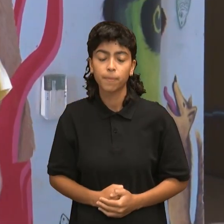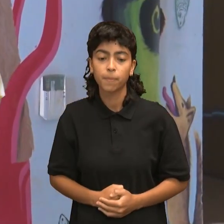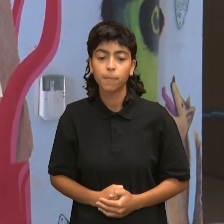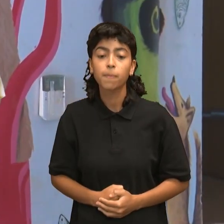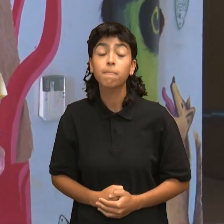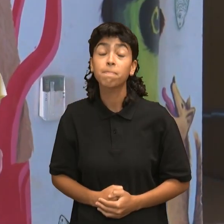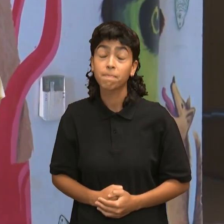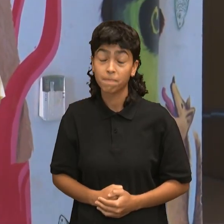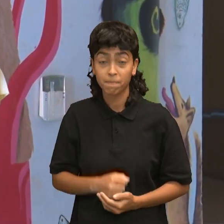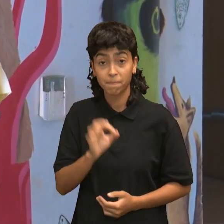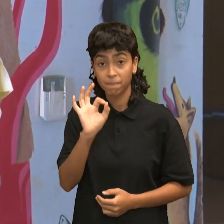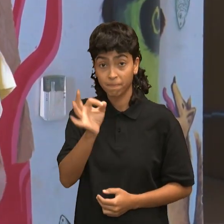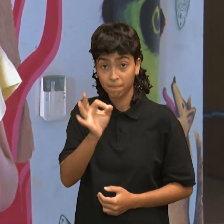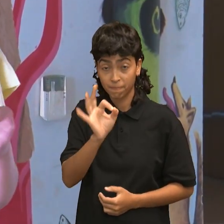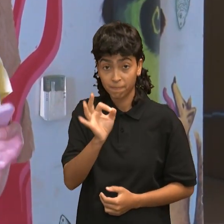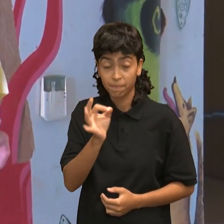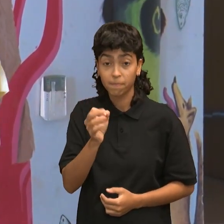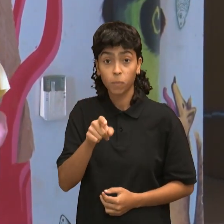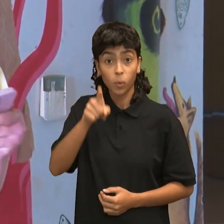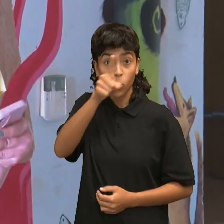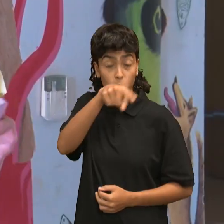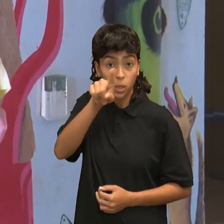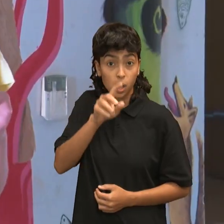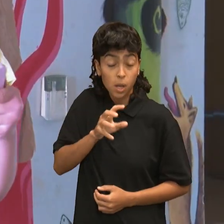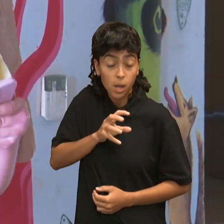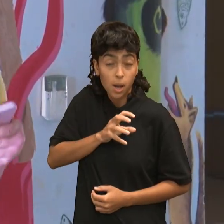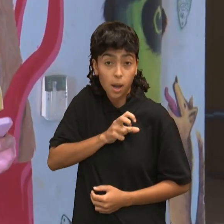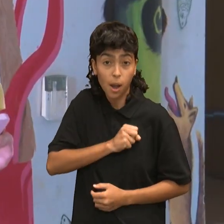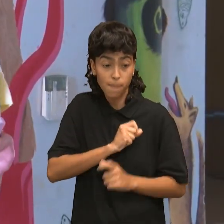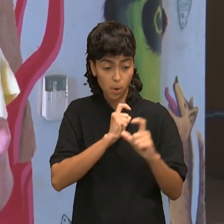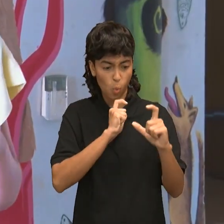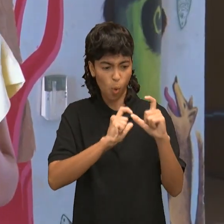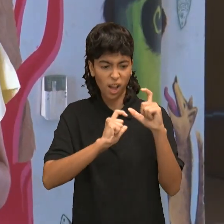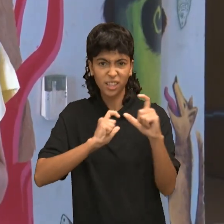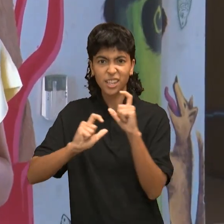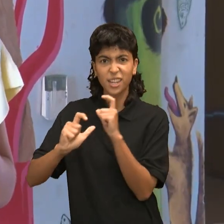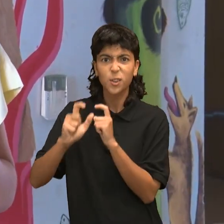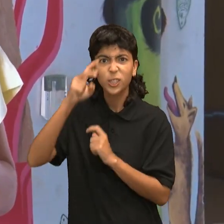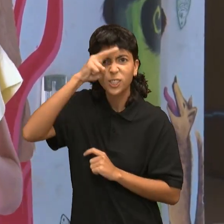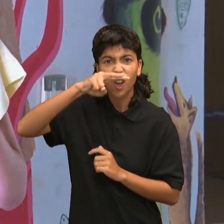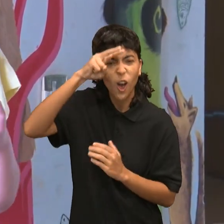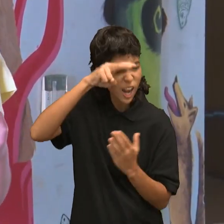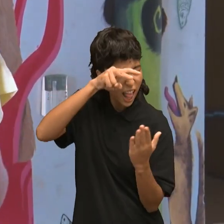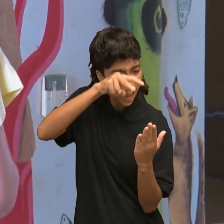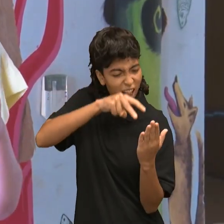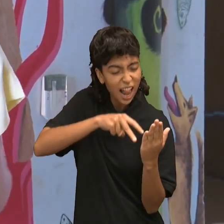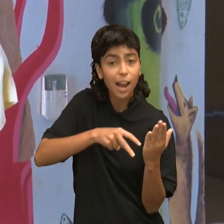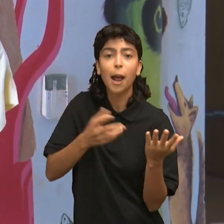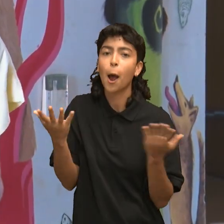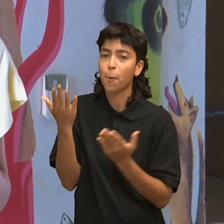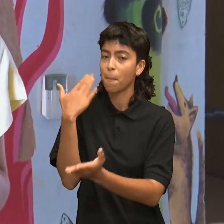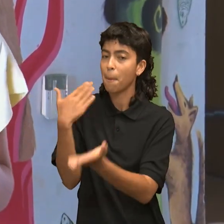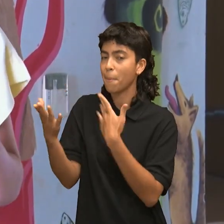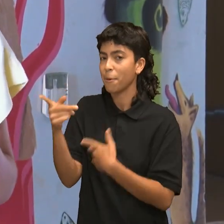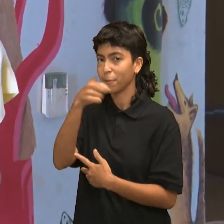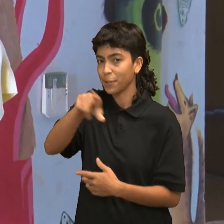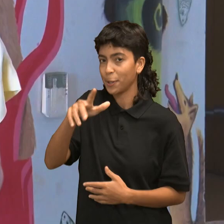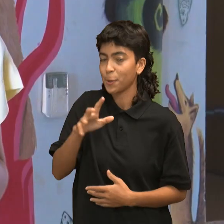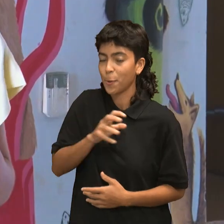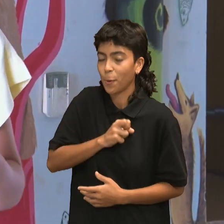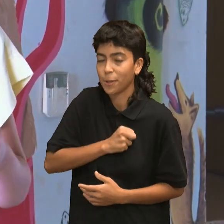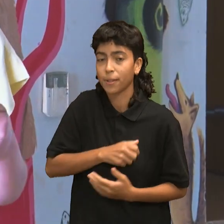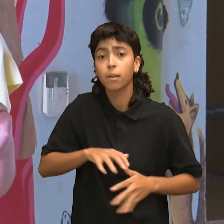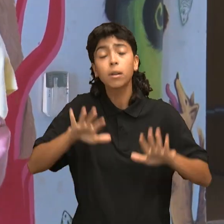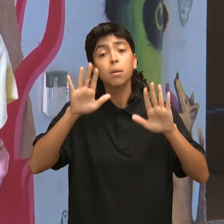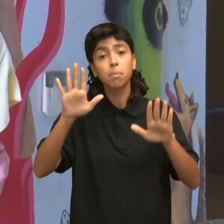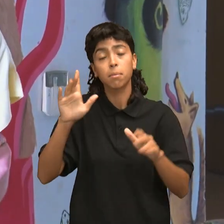É isso mesmo, Cássio. Olha, quem ama o universo das histórias em quadrinhos, com certeza vão adorar o nosso bate-papo de agora. Mas antes,